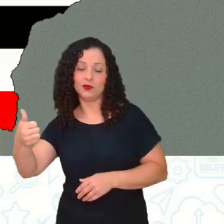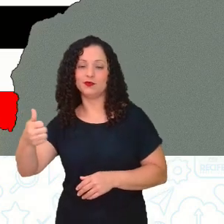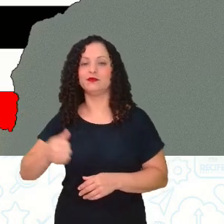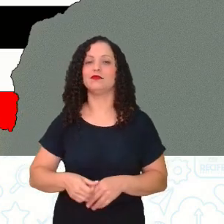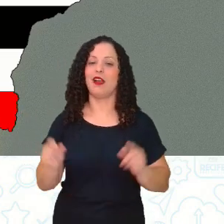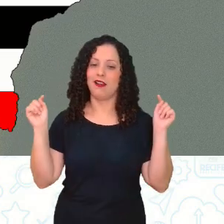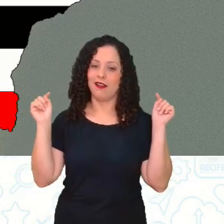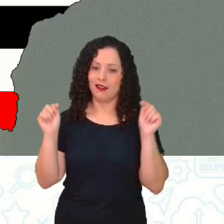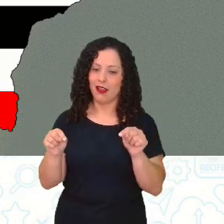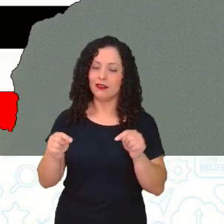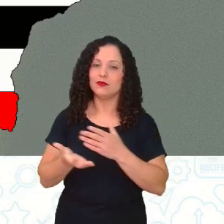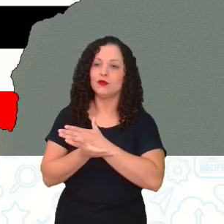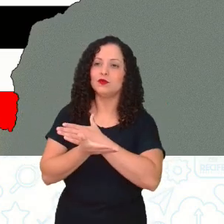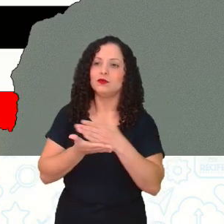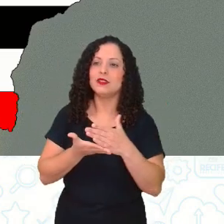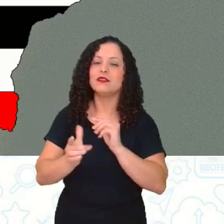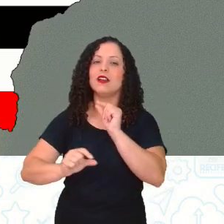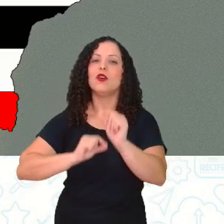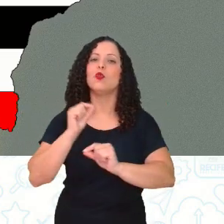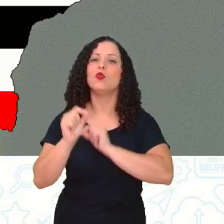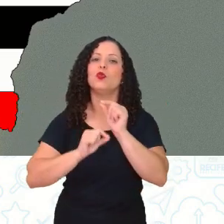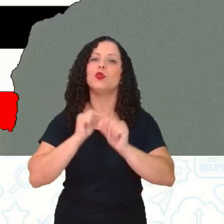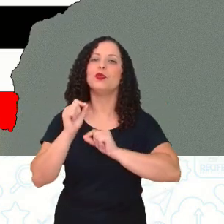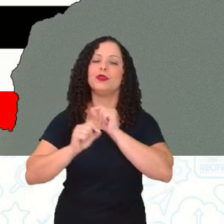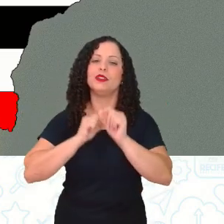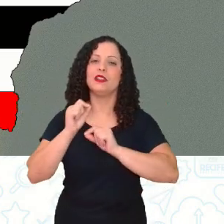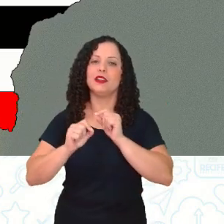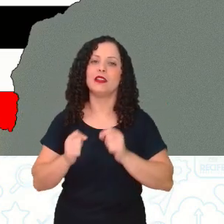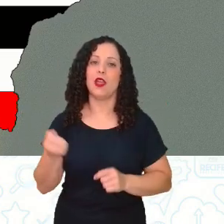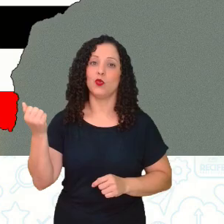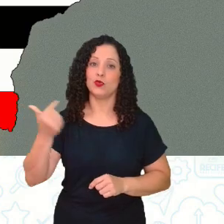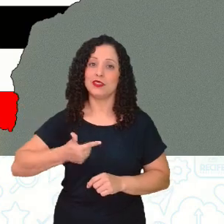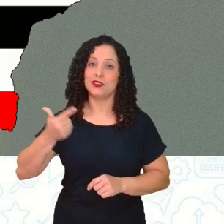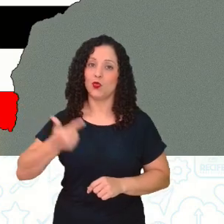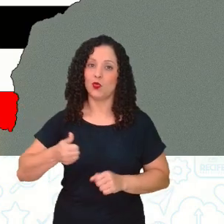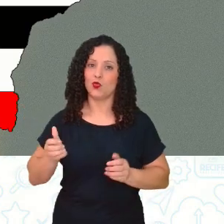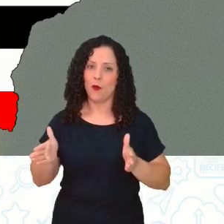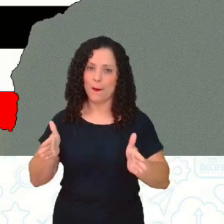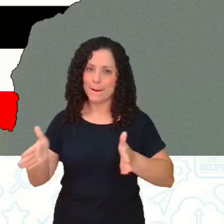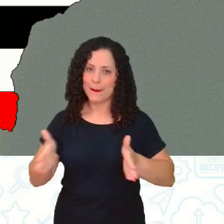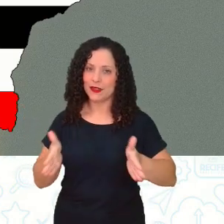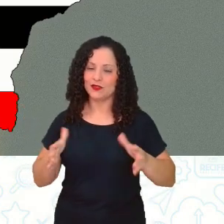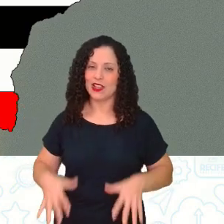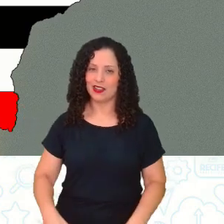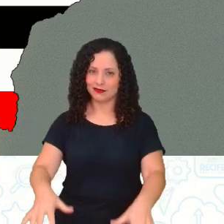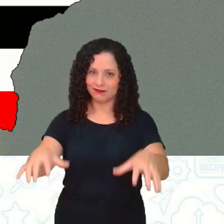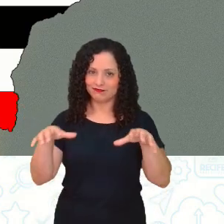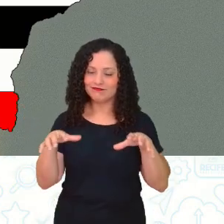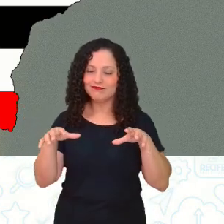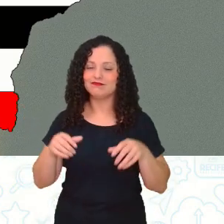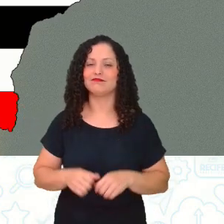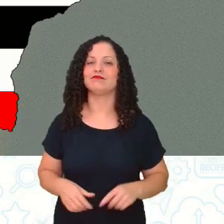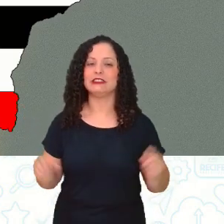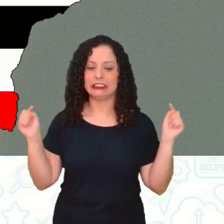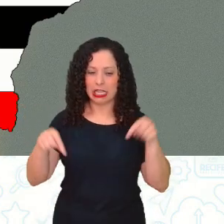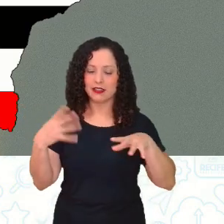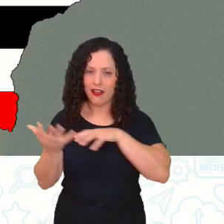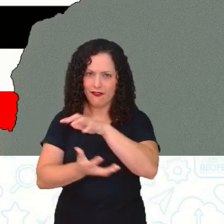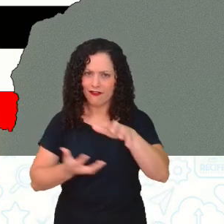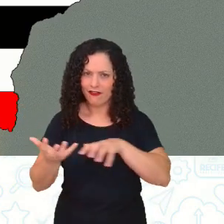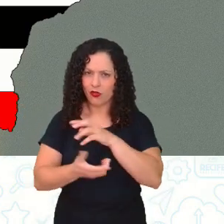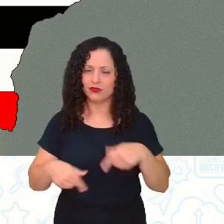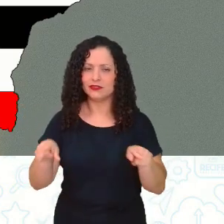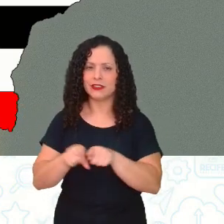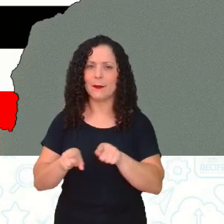ali iniciando, né, o segundo reinado. Então, essa revolta também teve muita